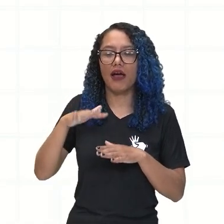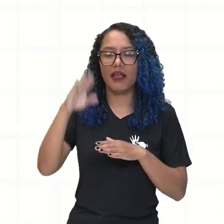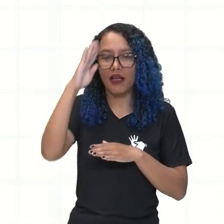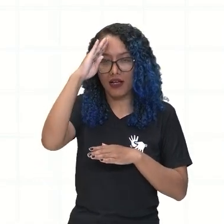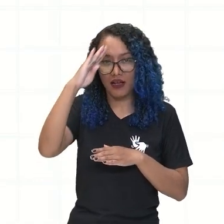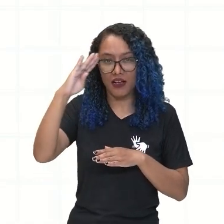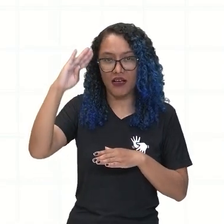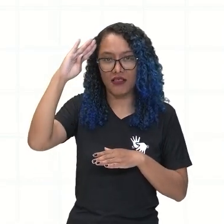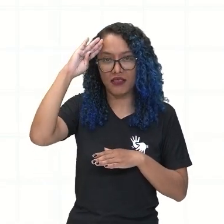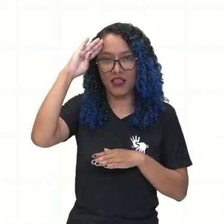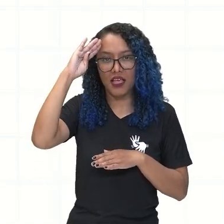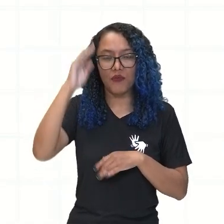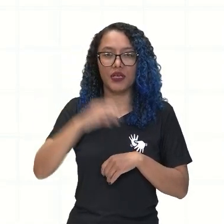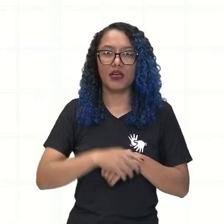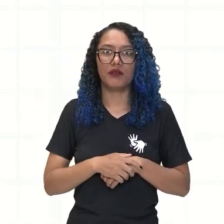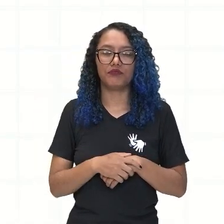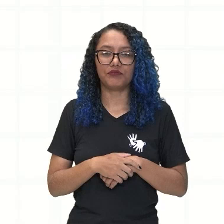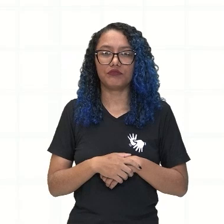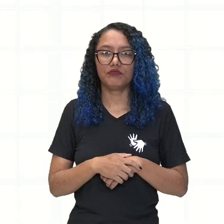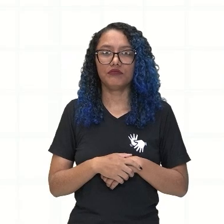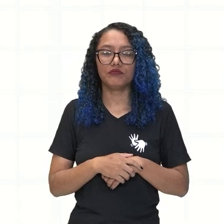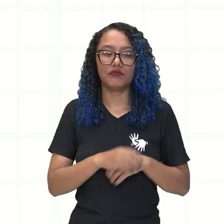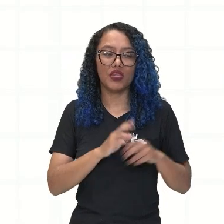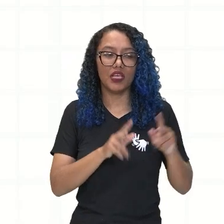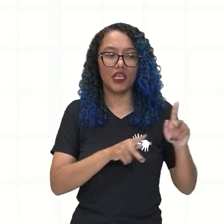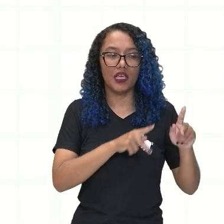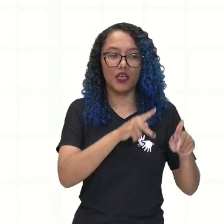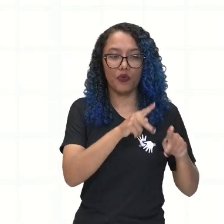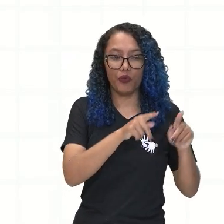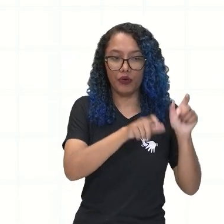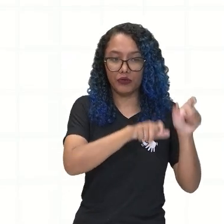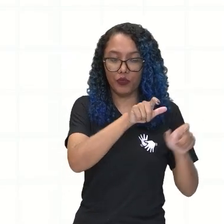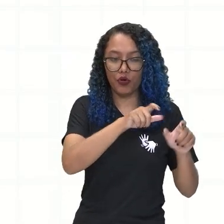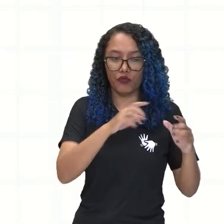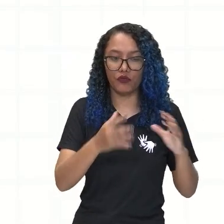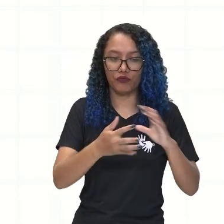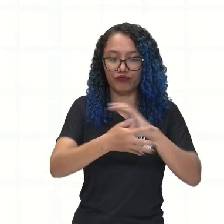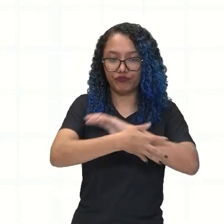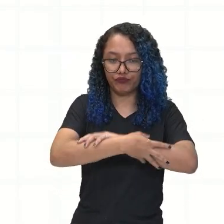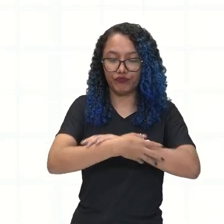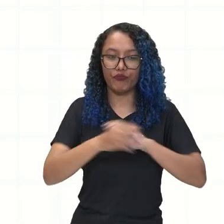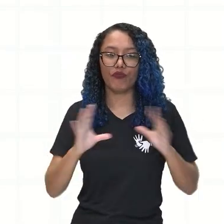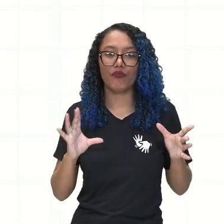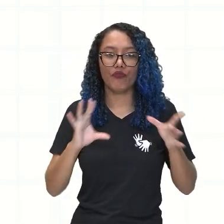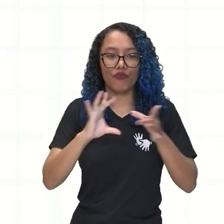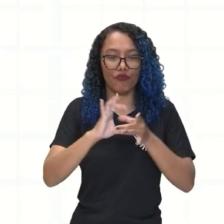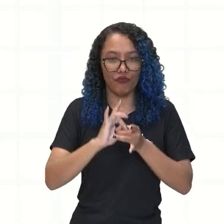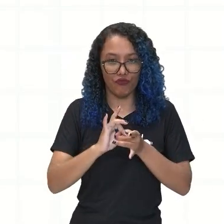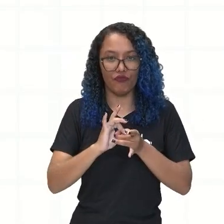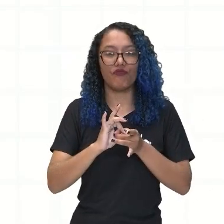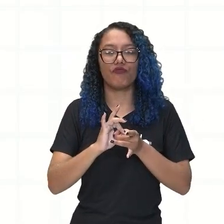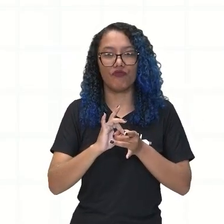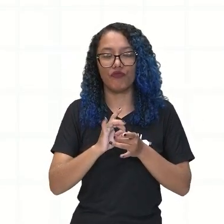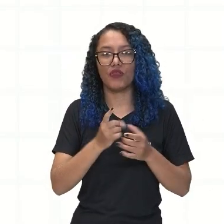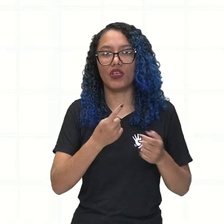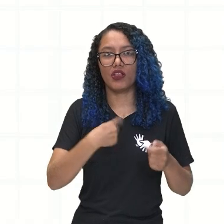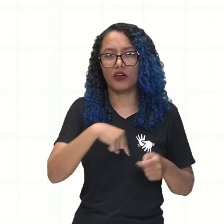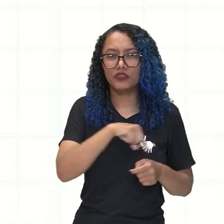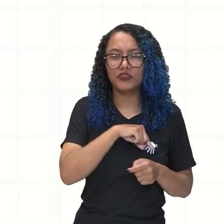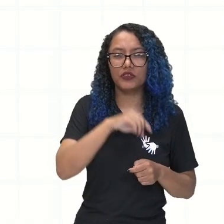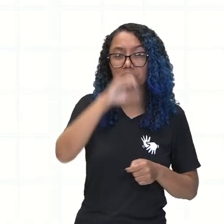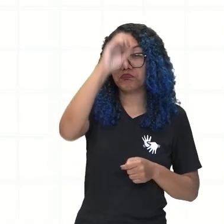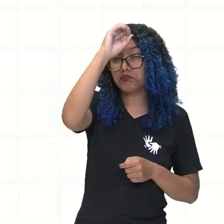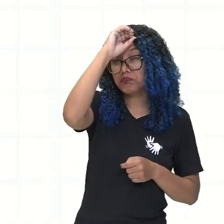os cientistas, ao público leigo, eu, você e outras pessoas que não têm esse